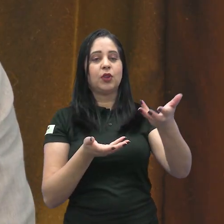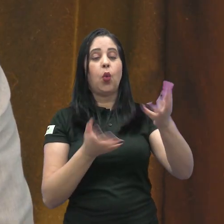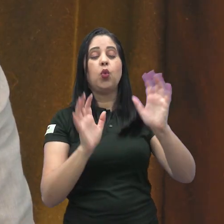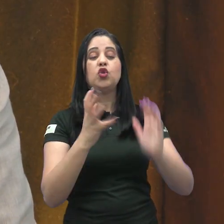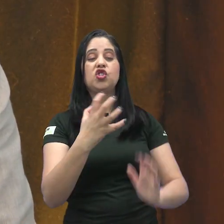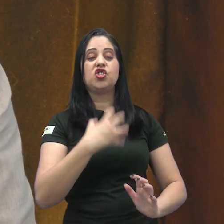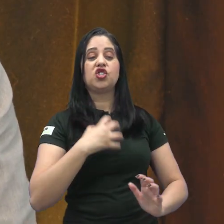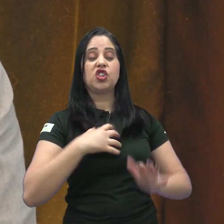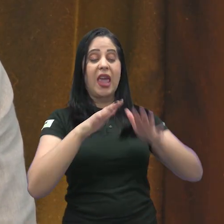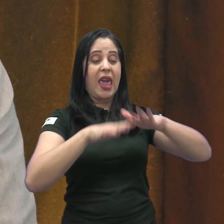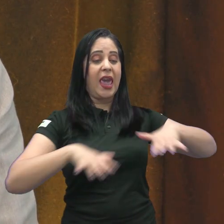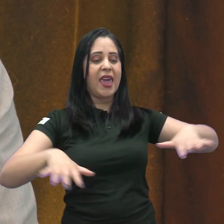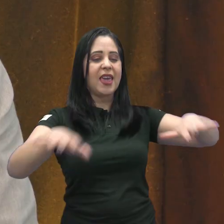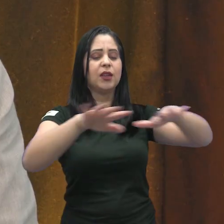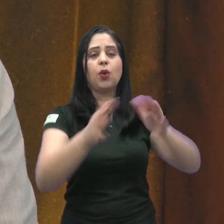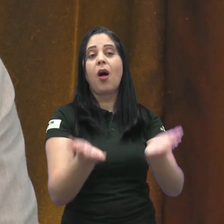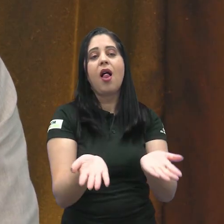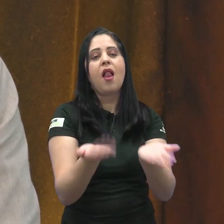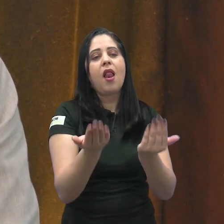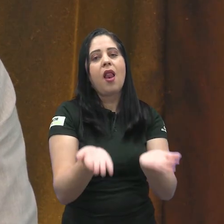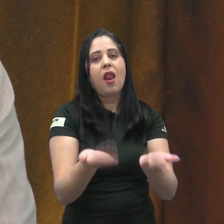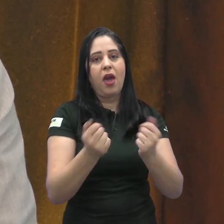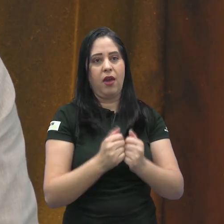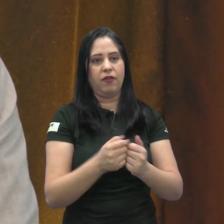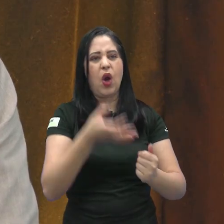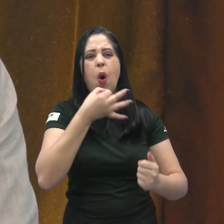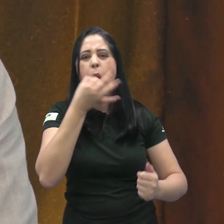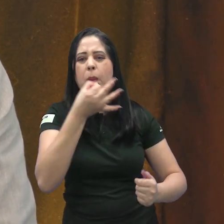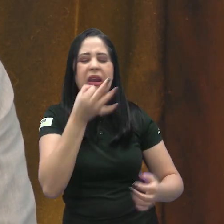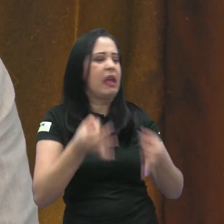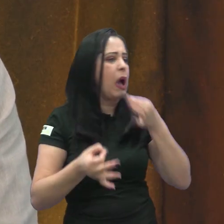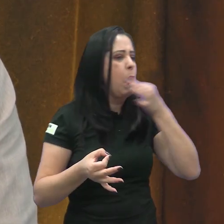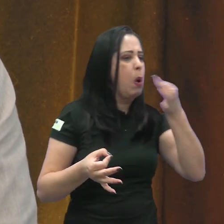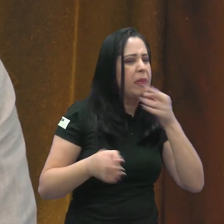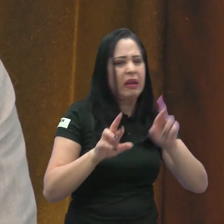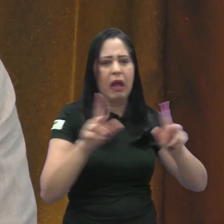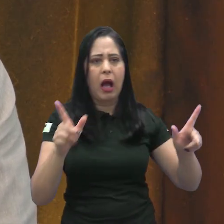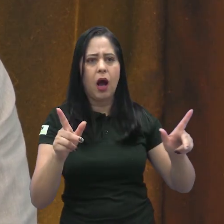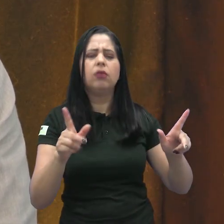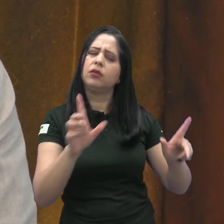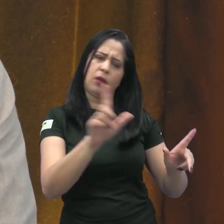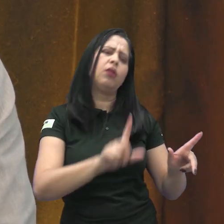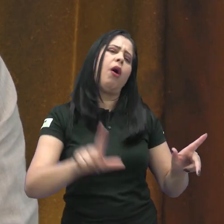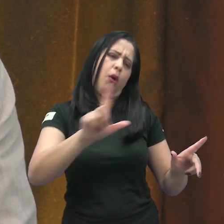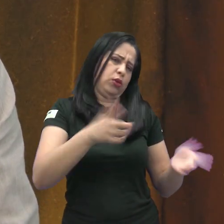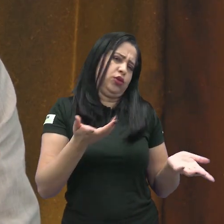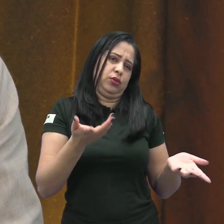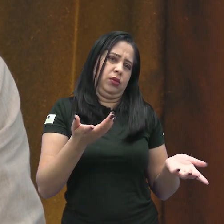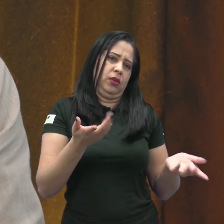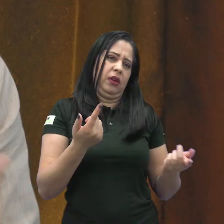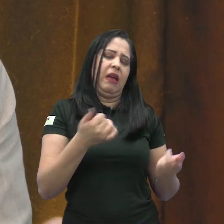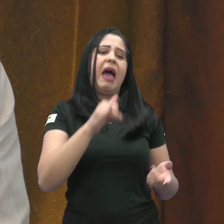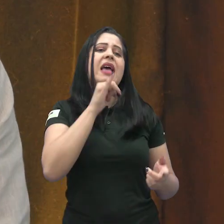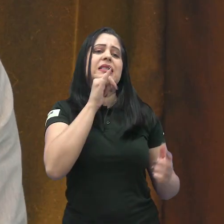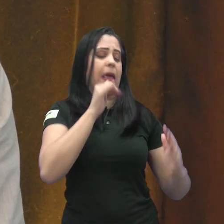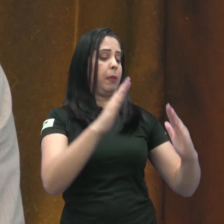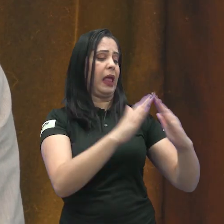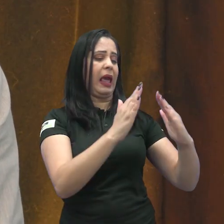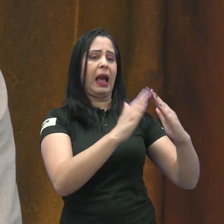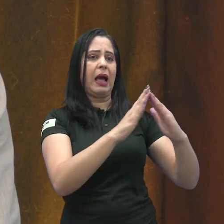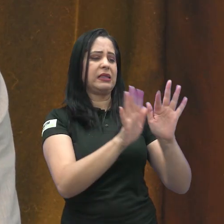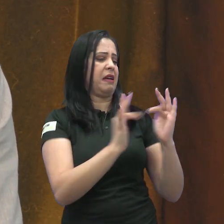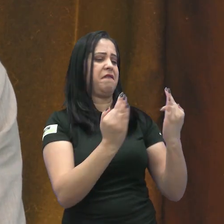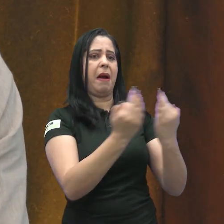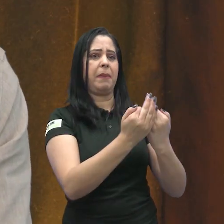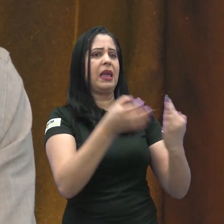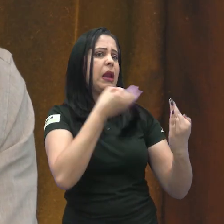leve, sabe? Dificuldades, divergências, lógico que nós vamos ter todos os dias. Nós temos dentro da nossa casa, da nossa família,